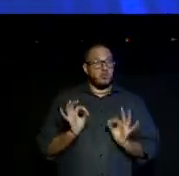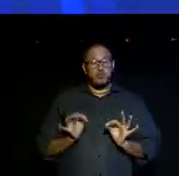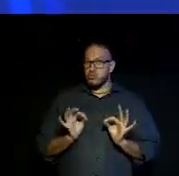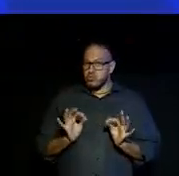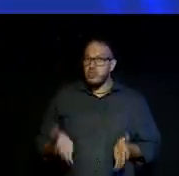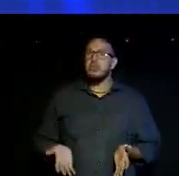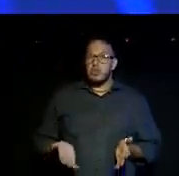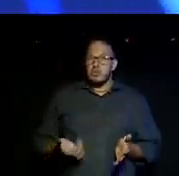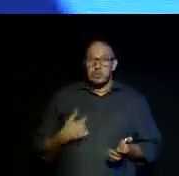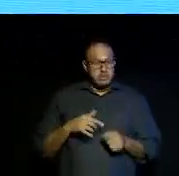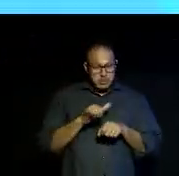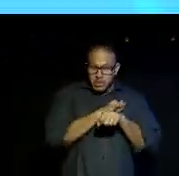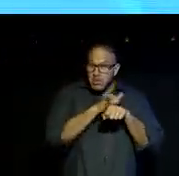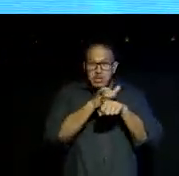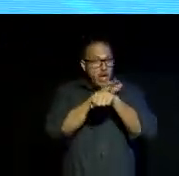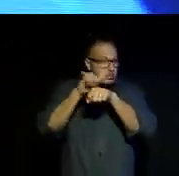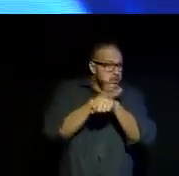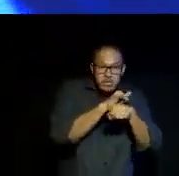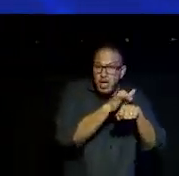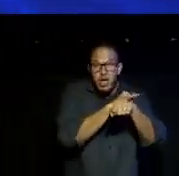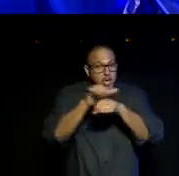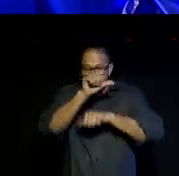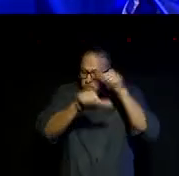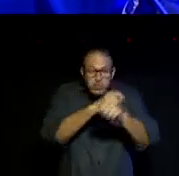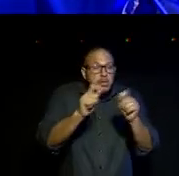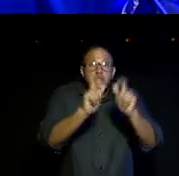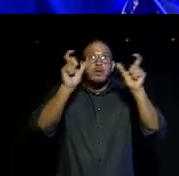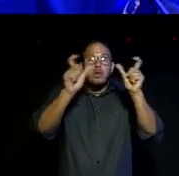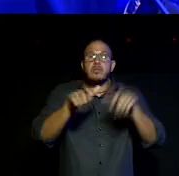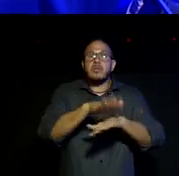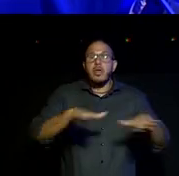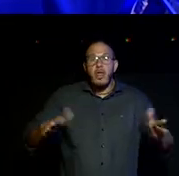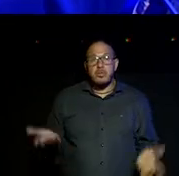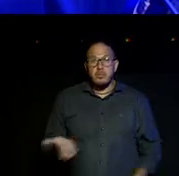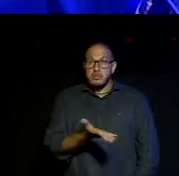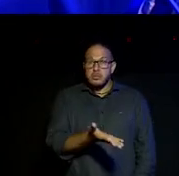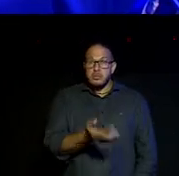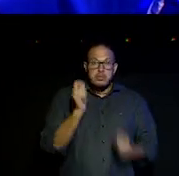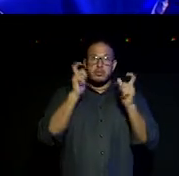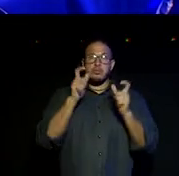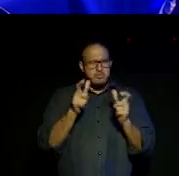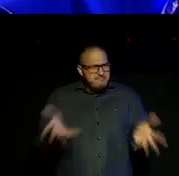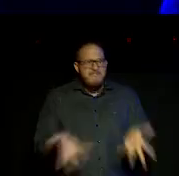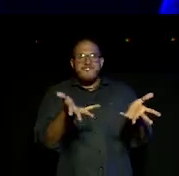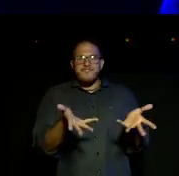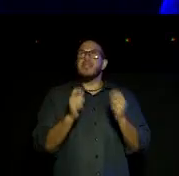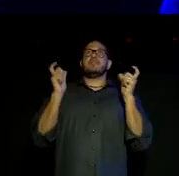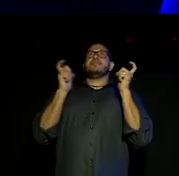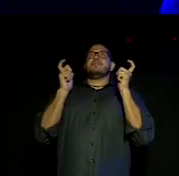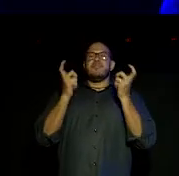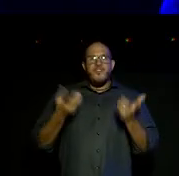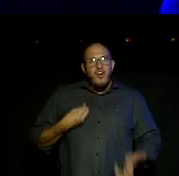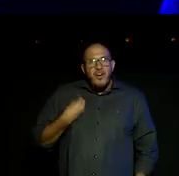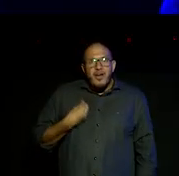técnicas e mais técnicas para resolver o problema da dispersão das crianças. Bom, faz a vida ser interessante, que elas voltam